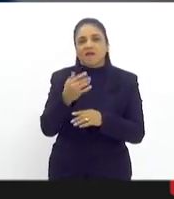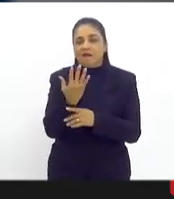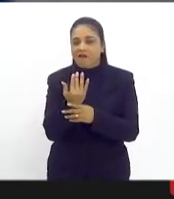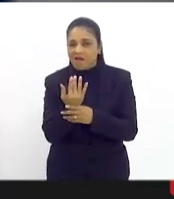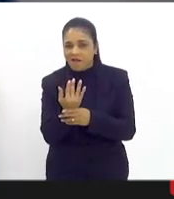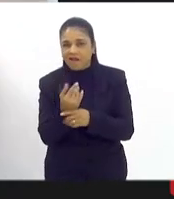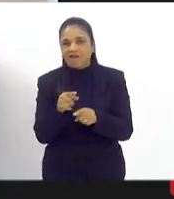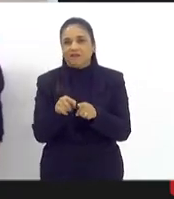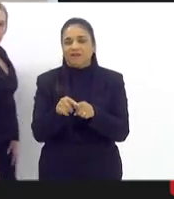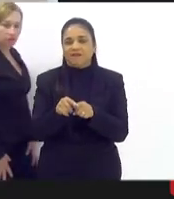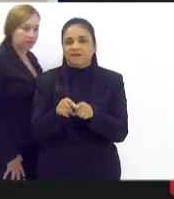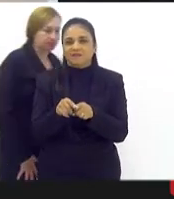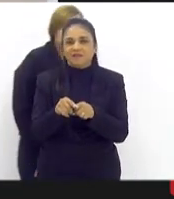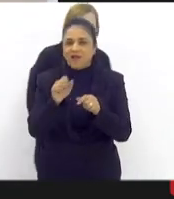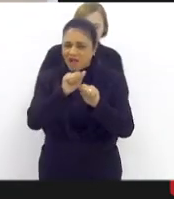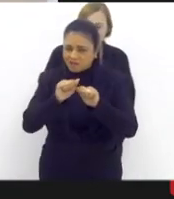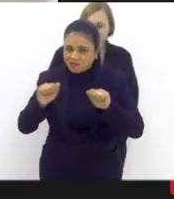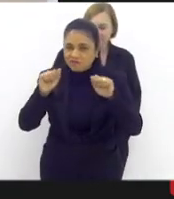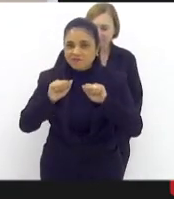associações